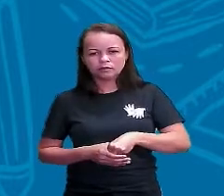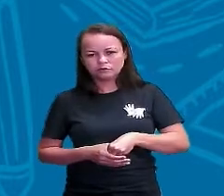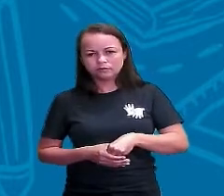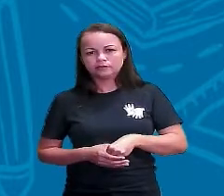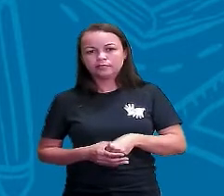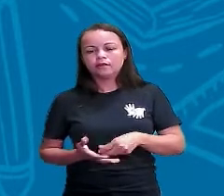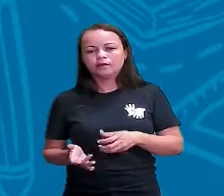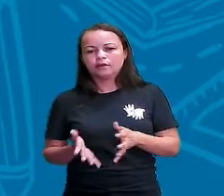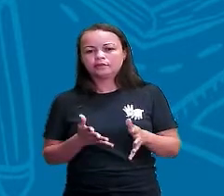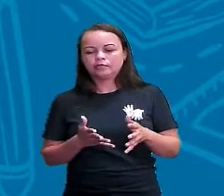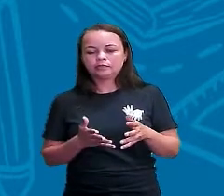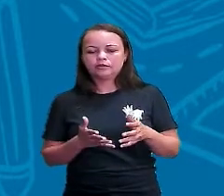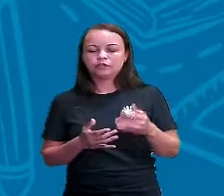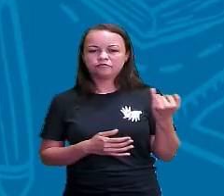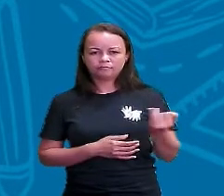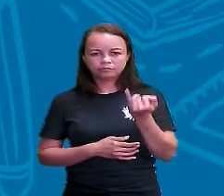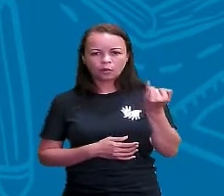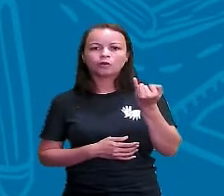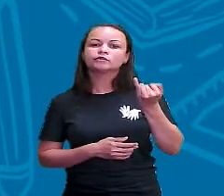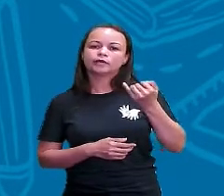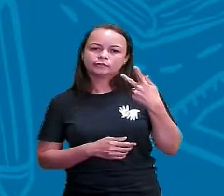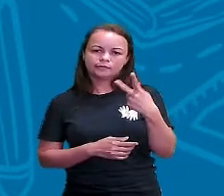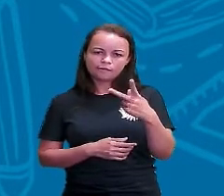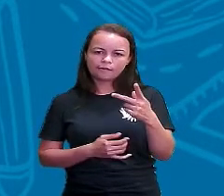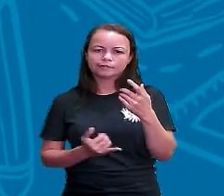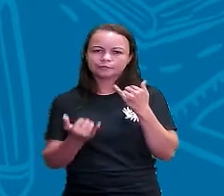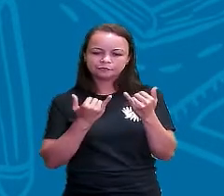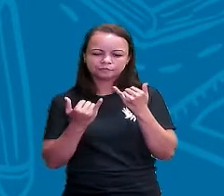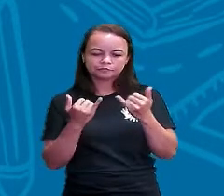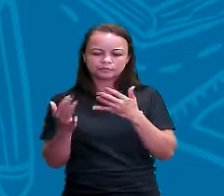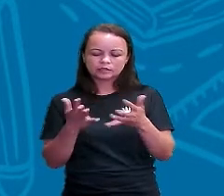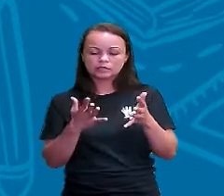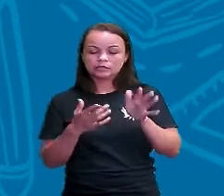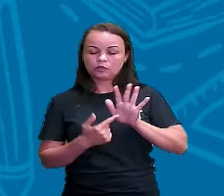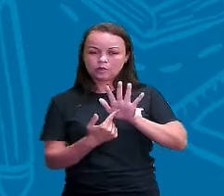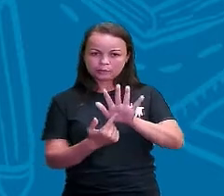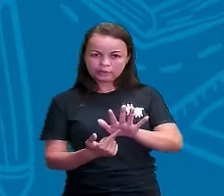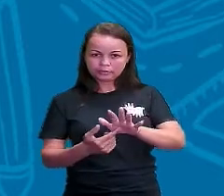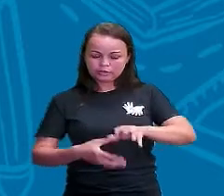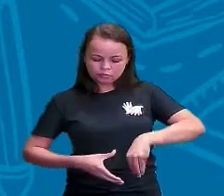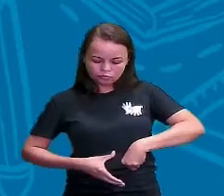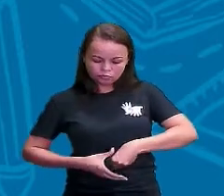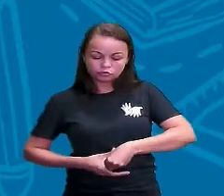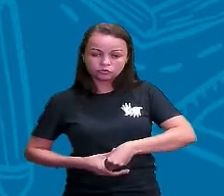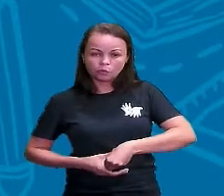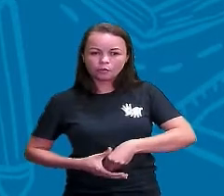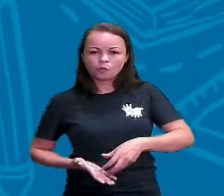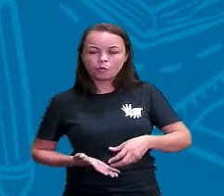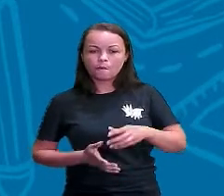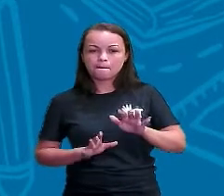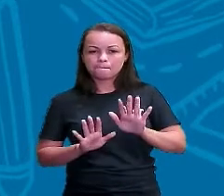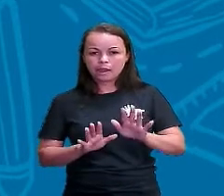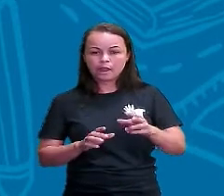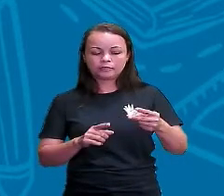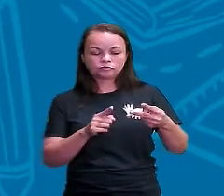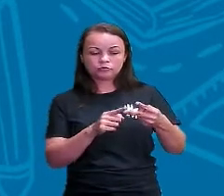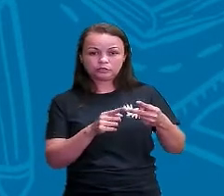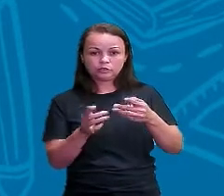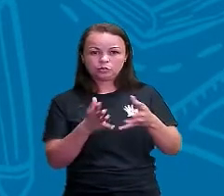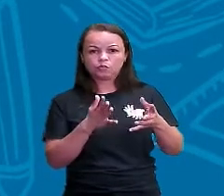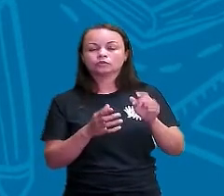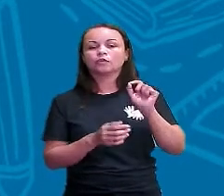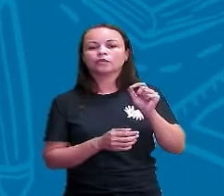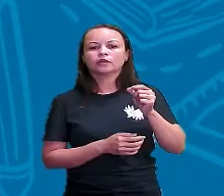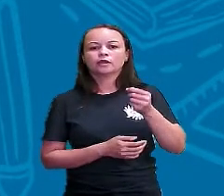informação importante. E lembrando que está ali sendo representado o estômago, mas na prática esse segundo cérebro é o